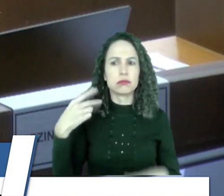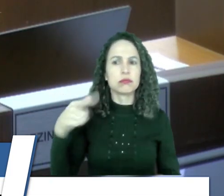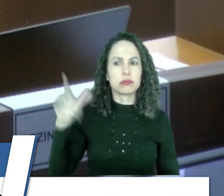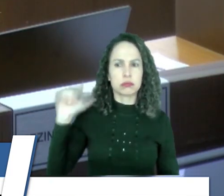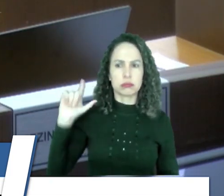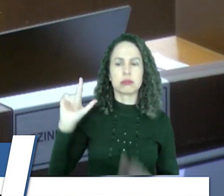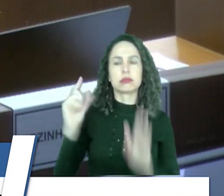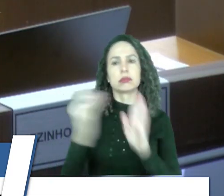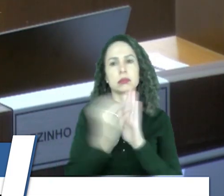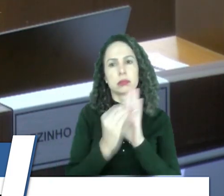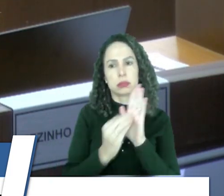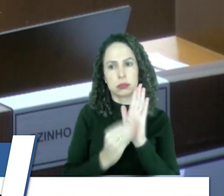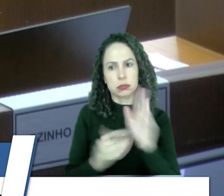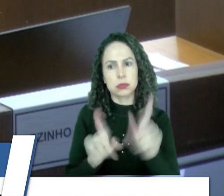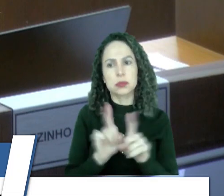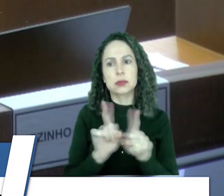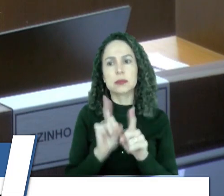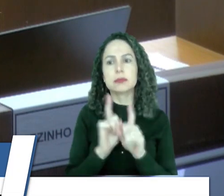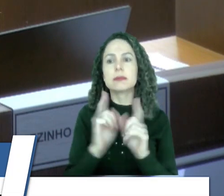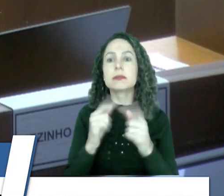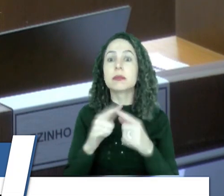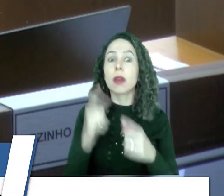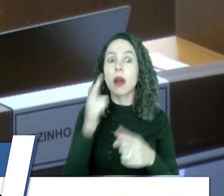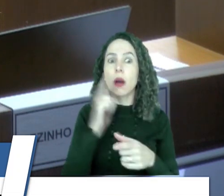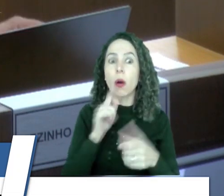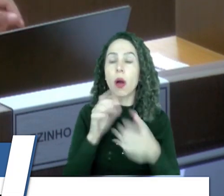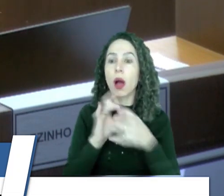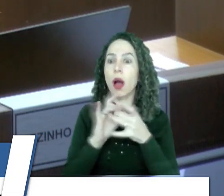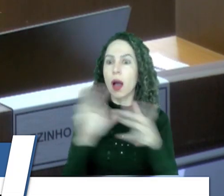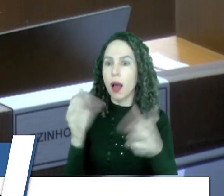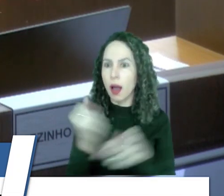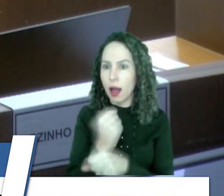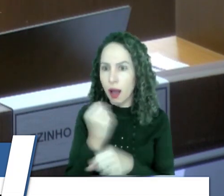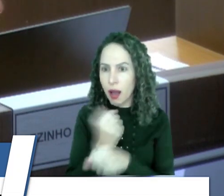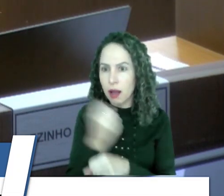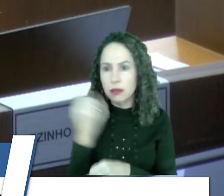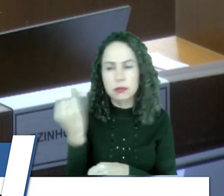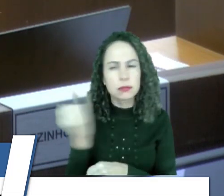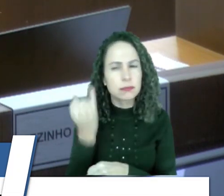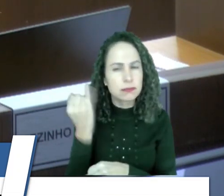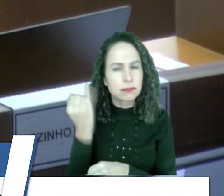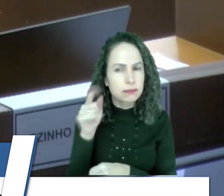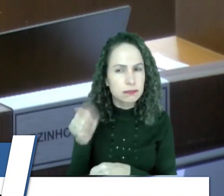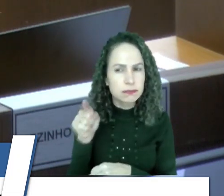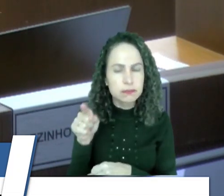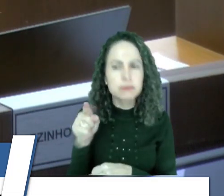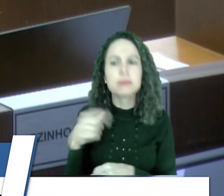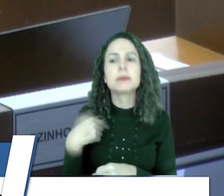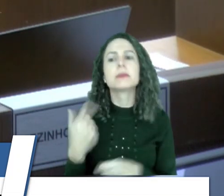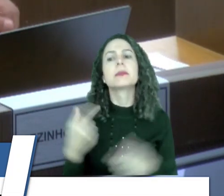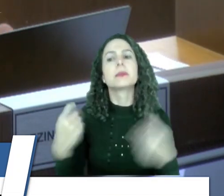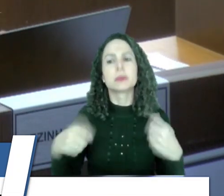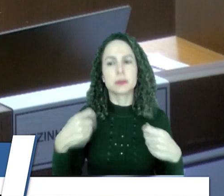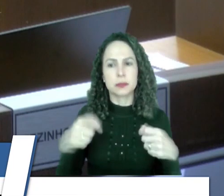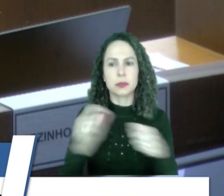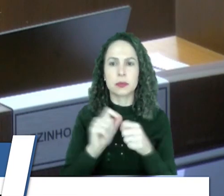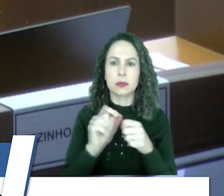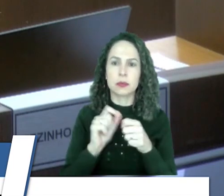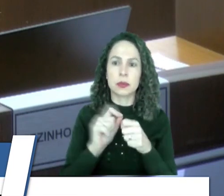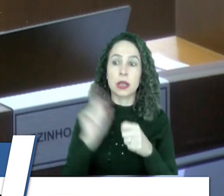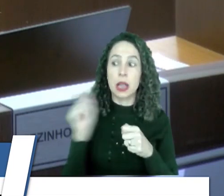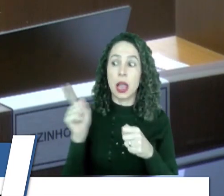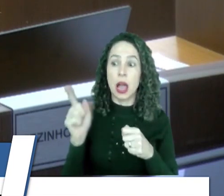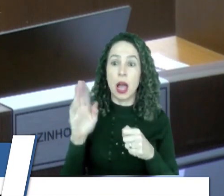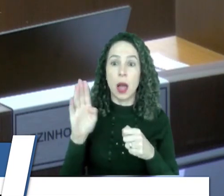mas saiu uma obra importantíssima daquela, né? Agora nós precisamos de fazer lá naquela vossoroca